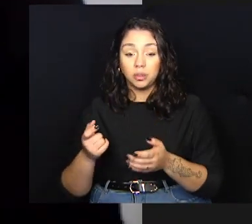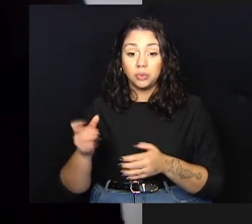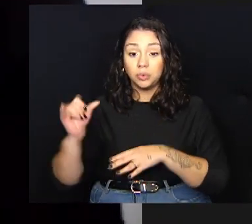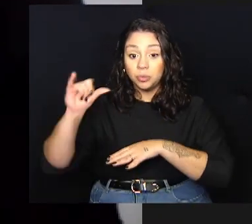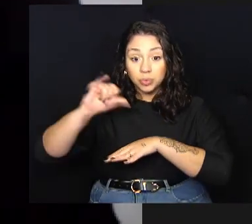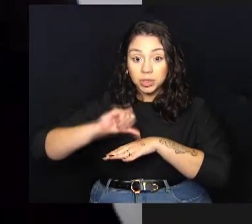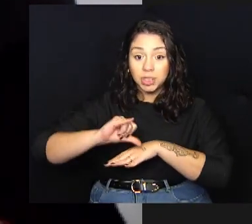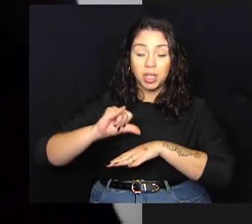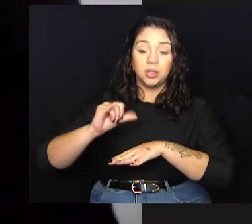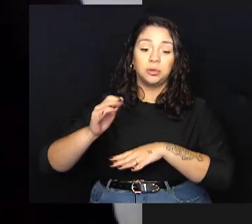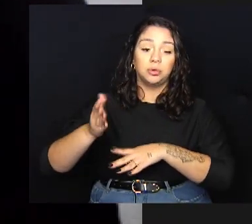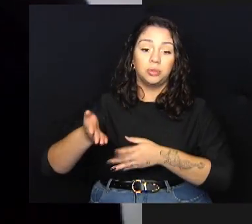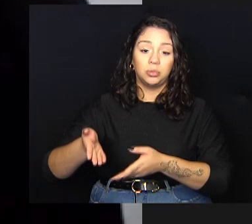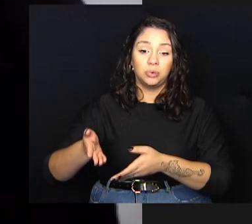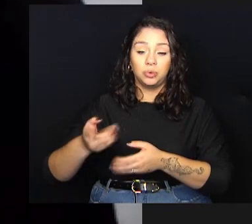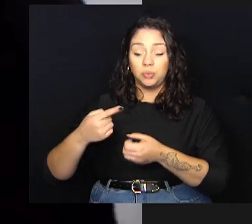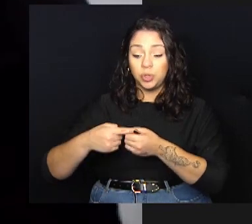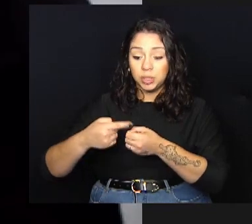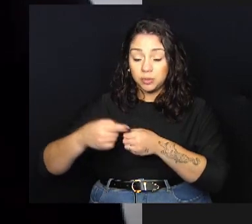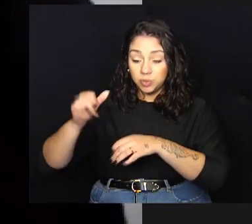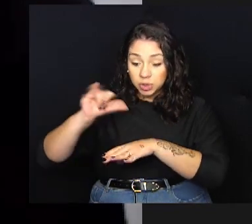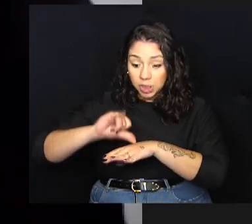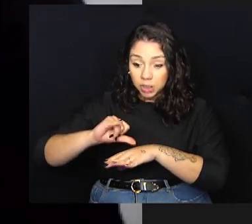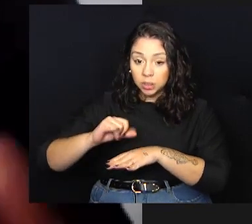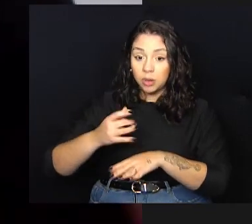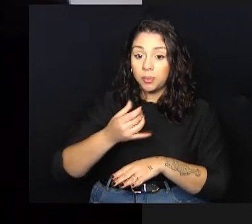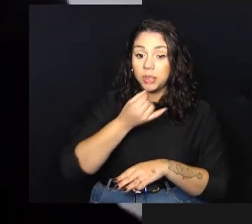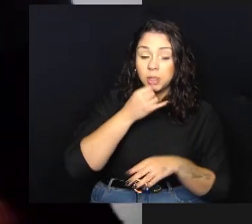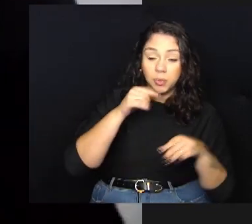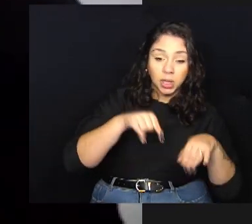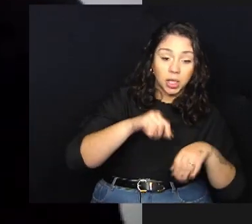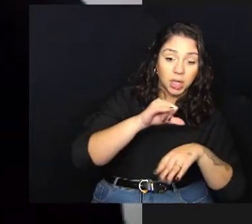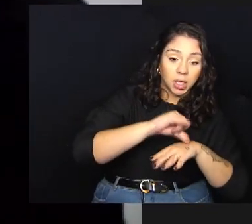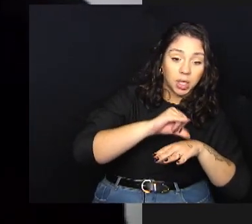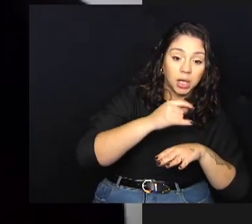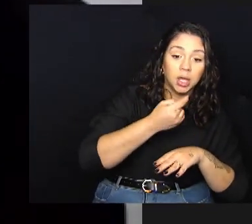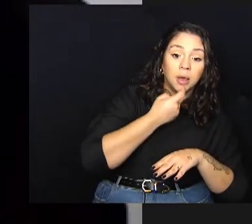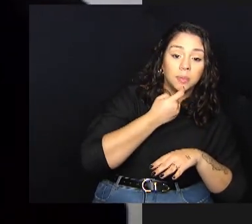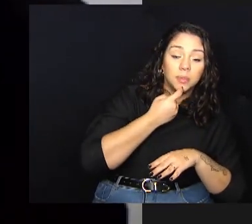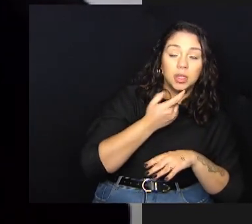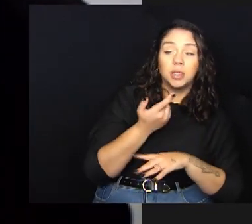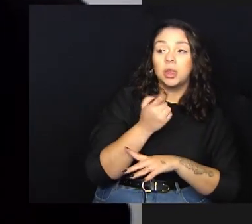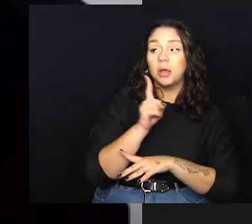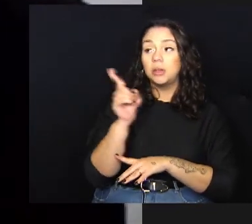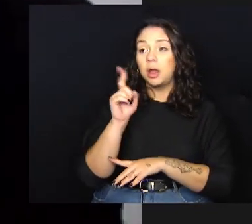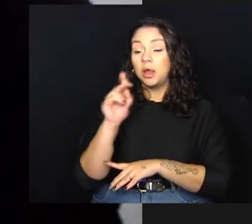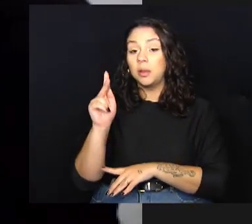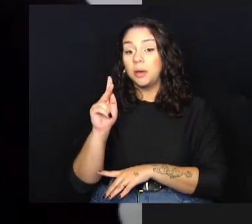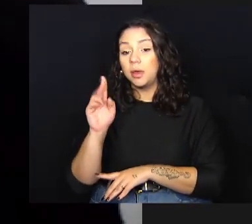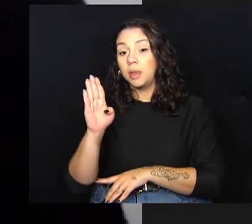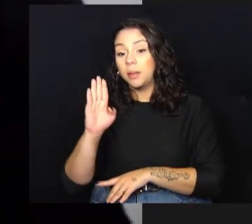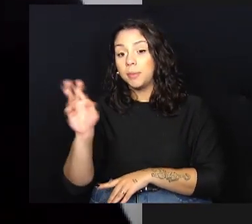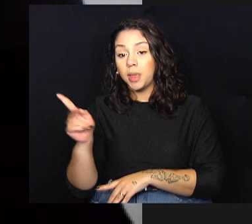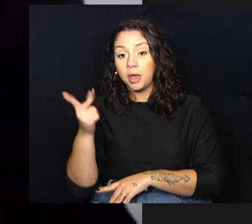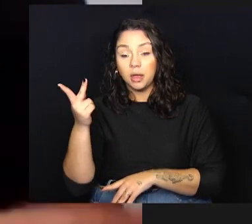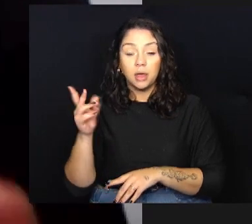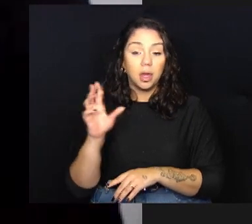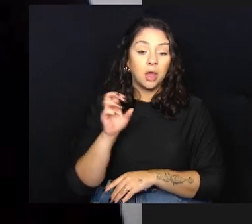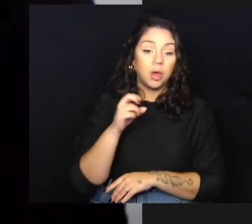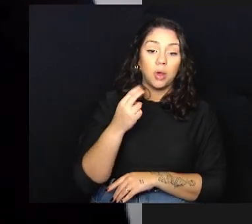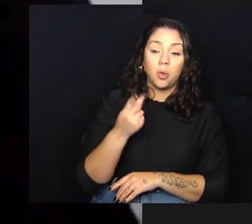da Metrópole né no município Central seja em Campinas seja em Belo Horizonte seja em Salvador é mais